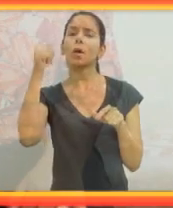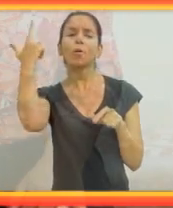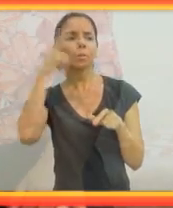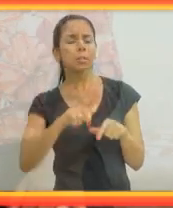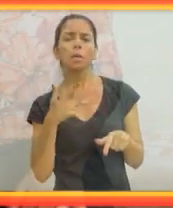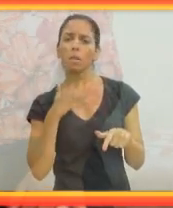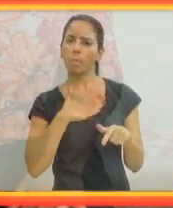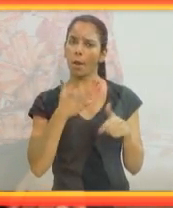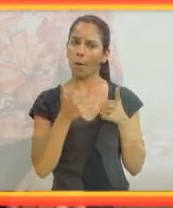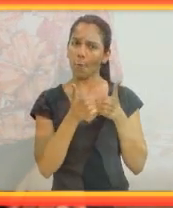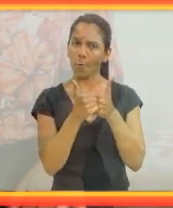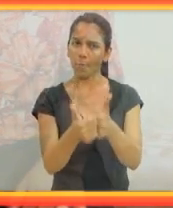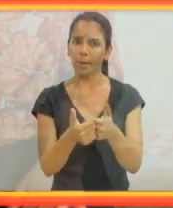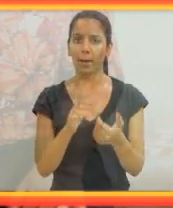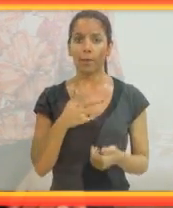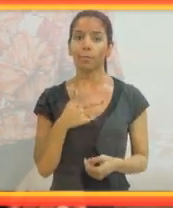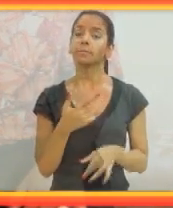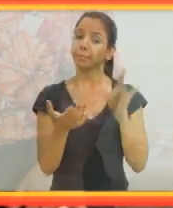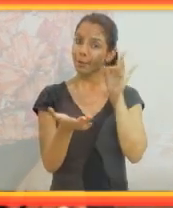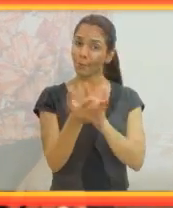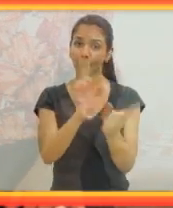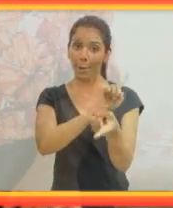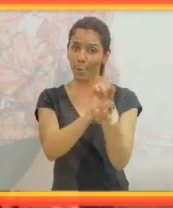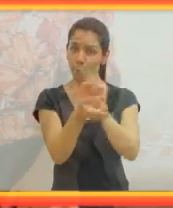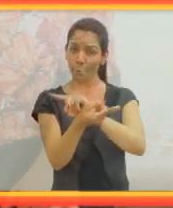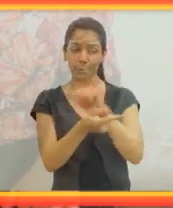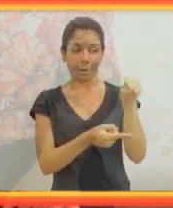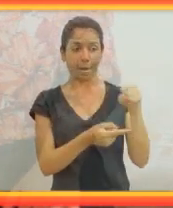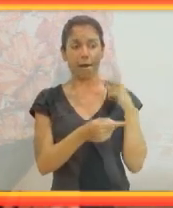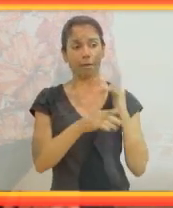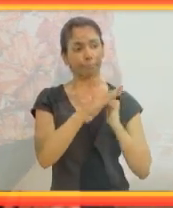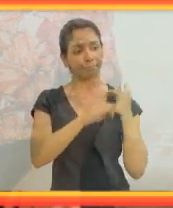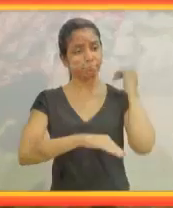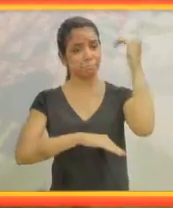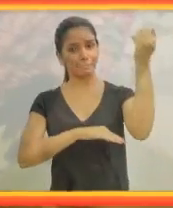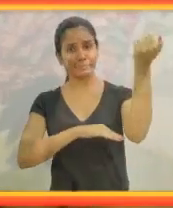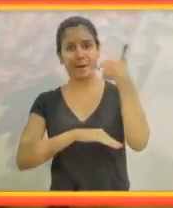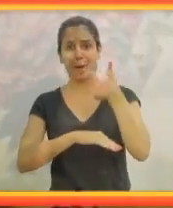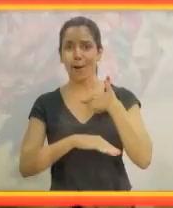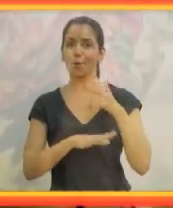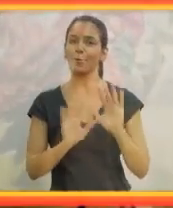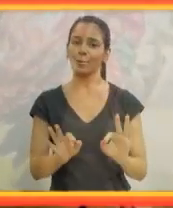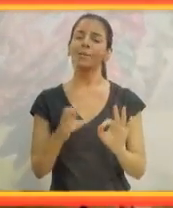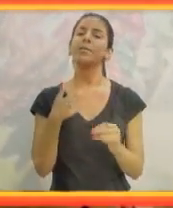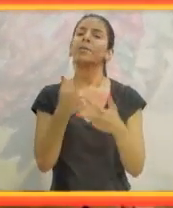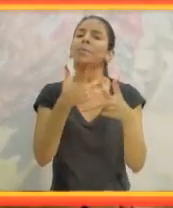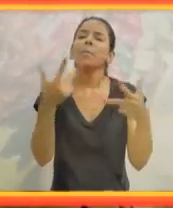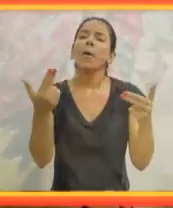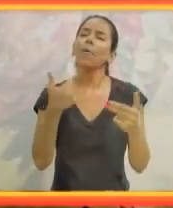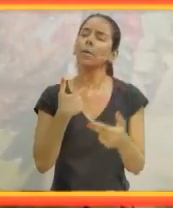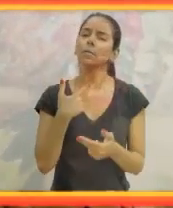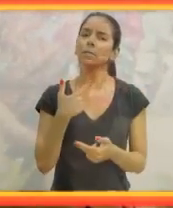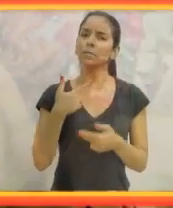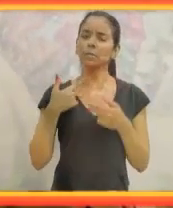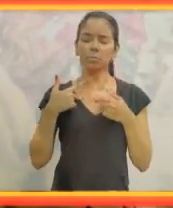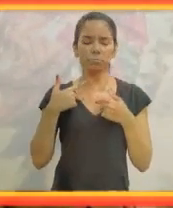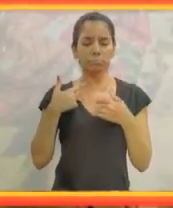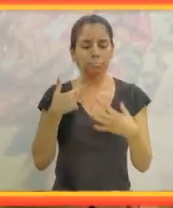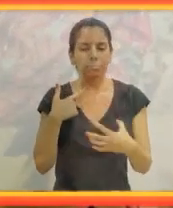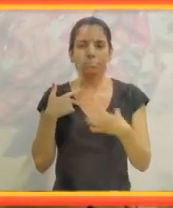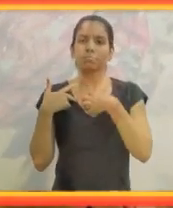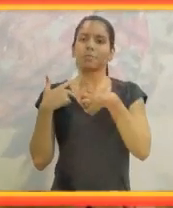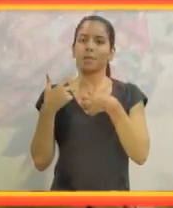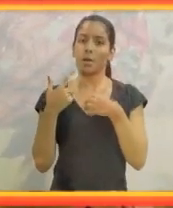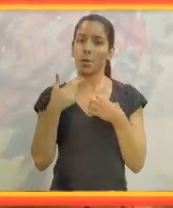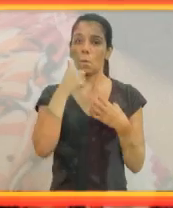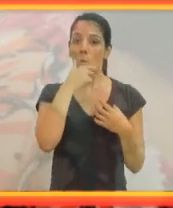conseguiria me acompanhar. Na verdade foi o contrário, ela ultrapassou. Uma coisa que me marcou muito é que eu